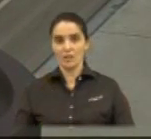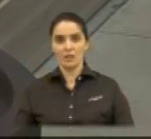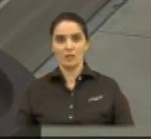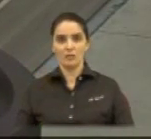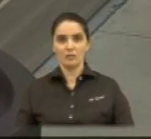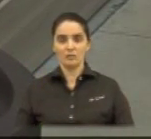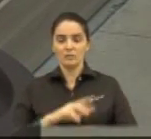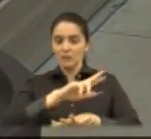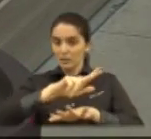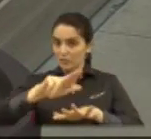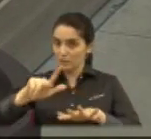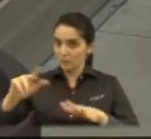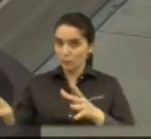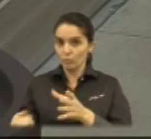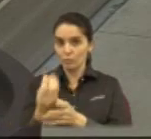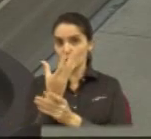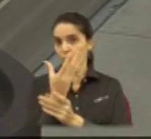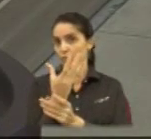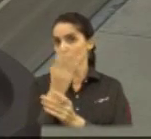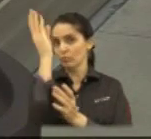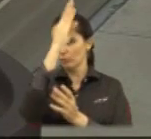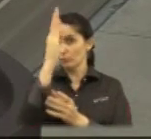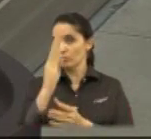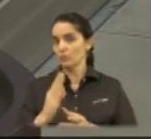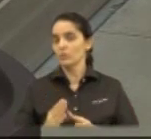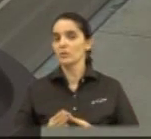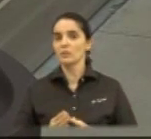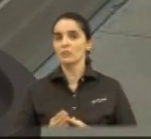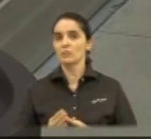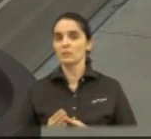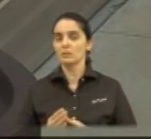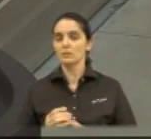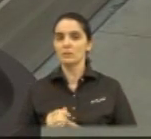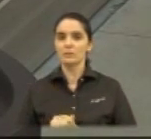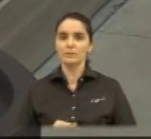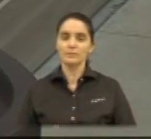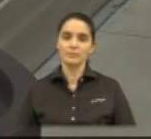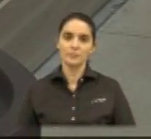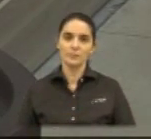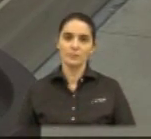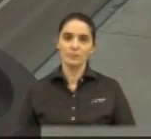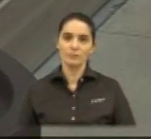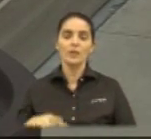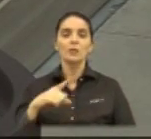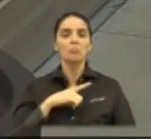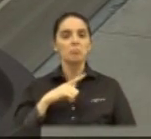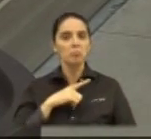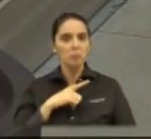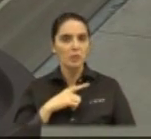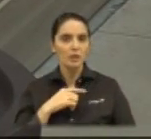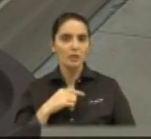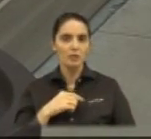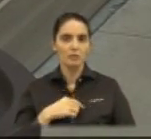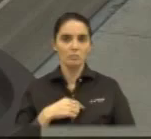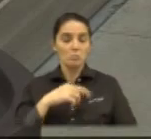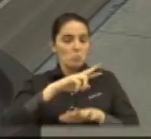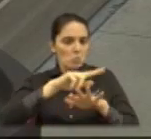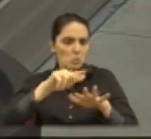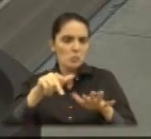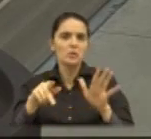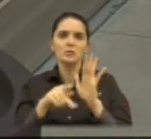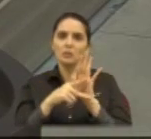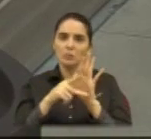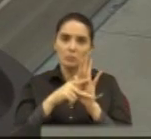criativo que surge em nosso país tem uma gotinha lá de africanidade, né? Entendeu? E isso